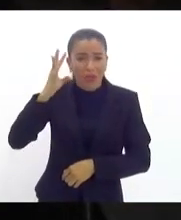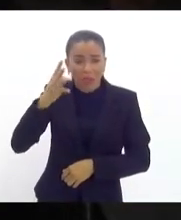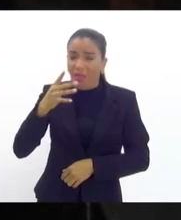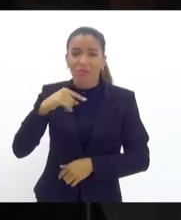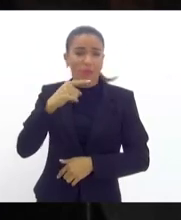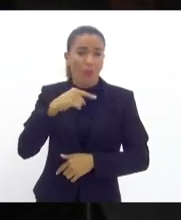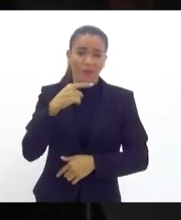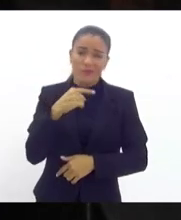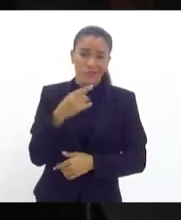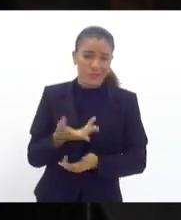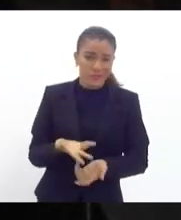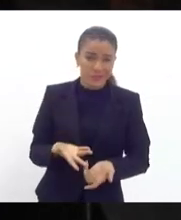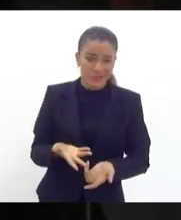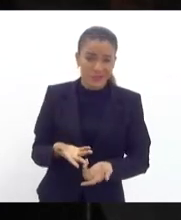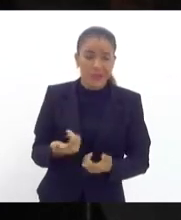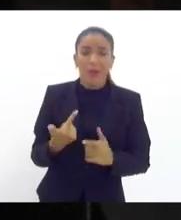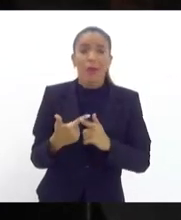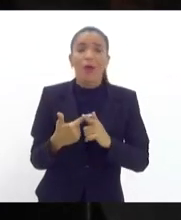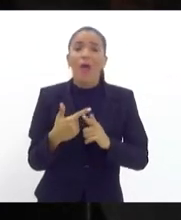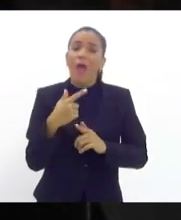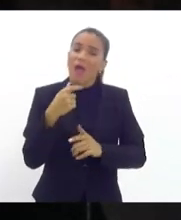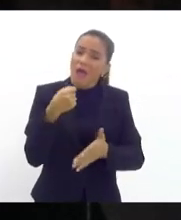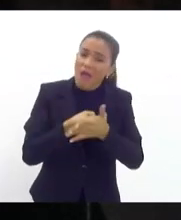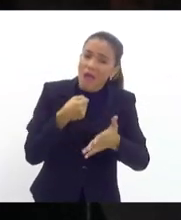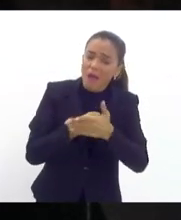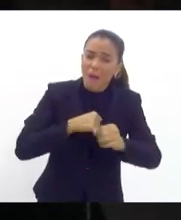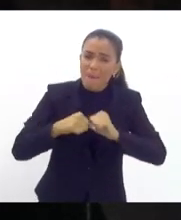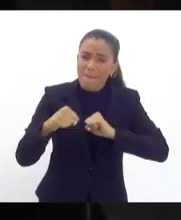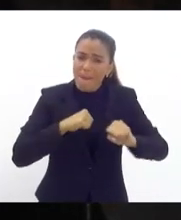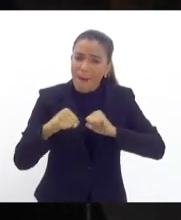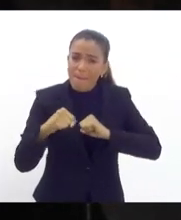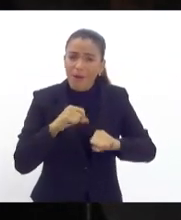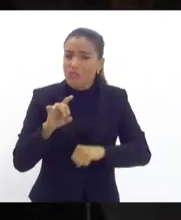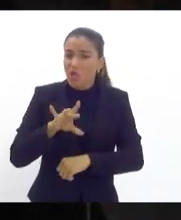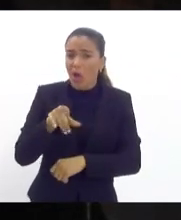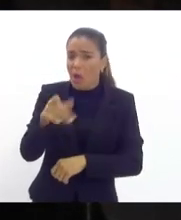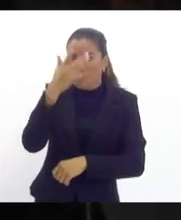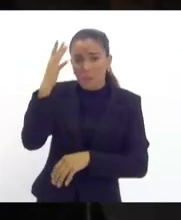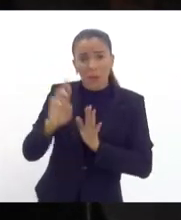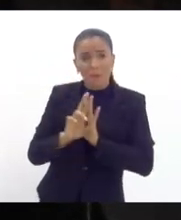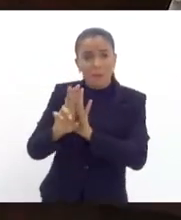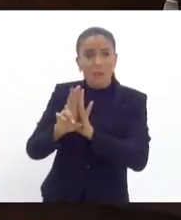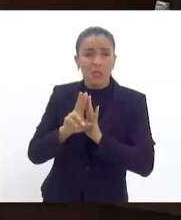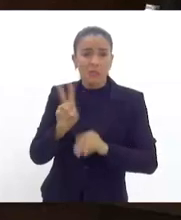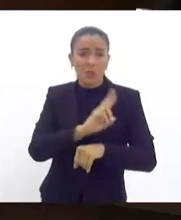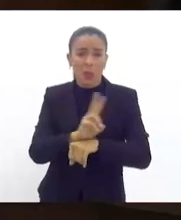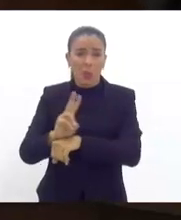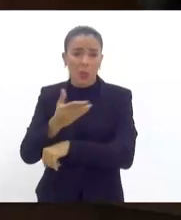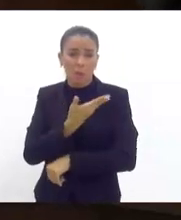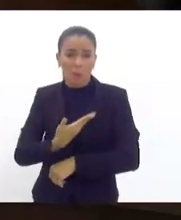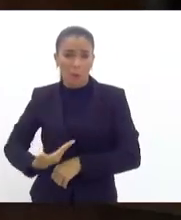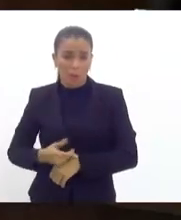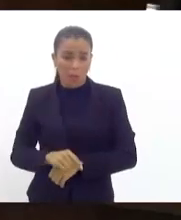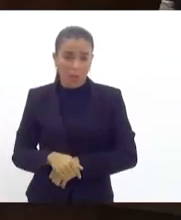sobre em cima dessa de uma pauta apenas com os agentes da Segurança Pública aqui do batalhão do segurança presente